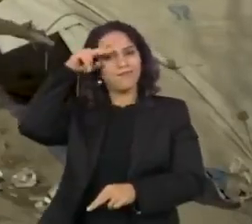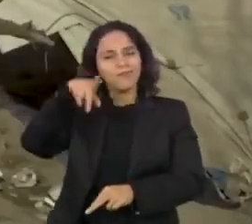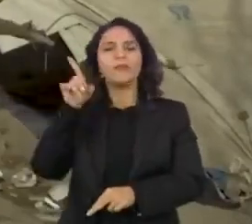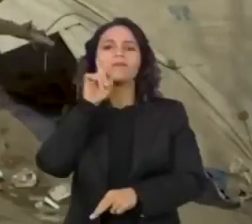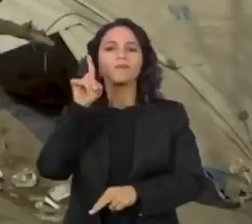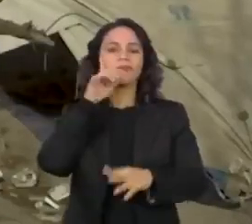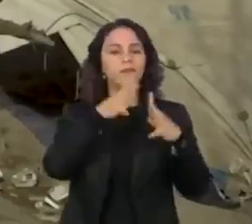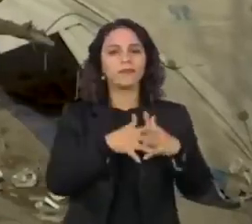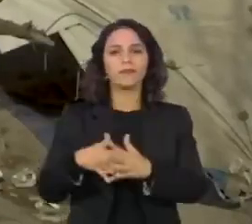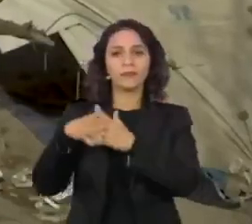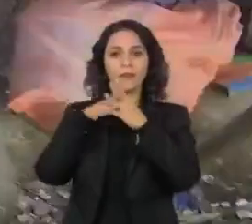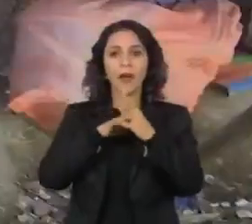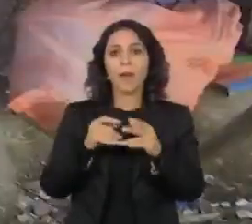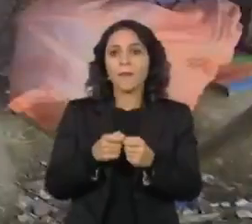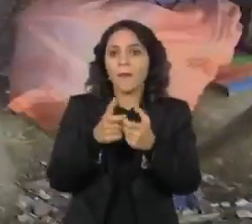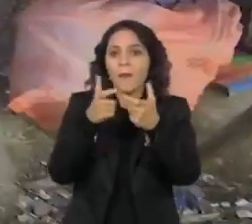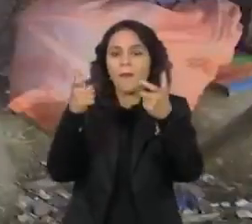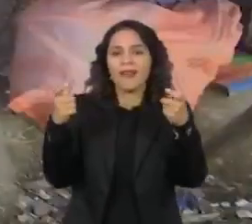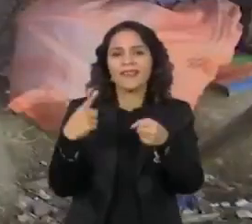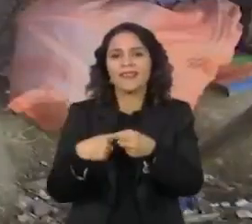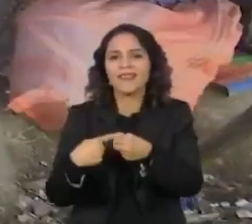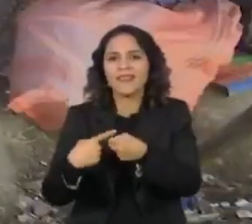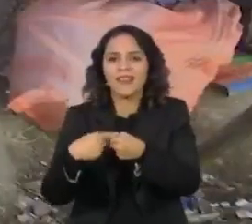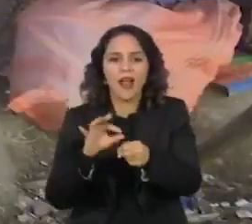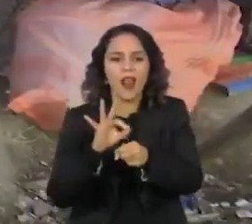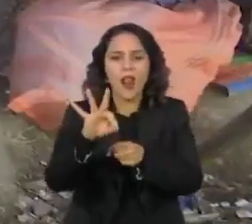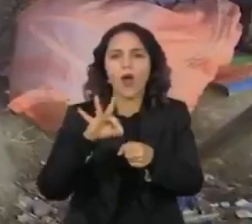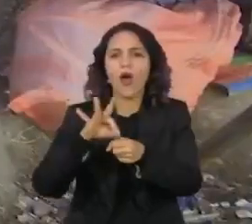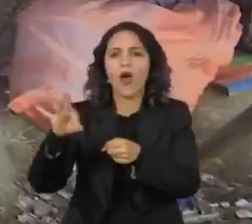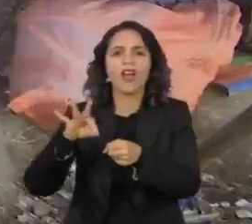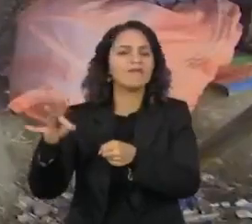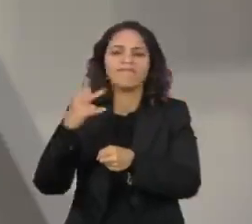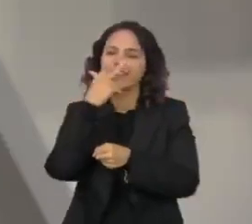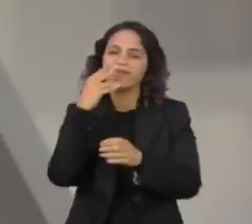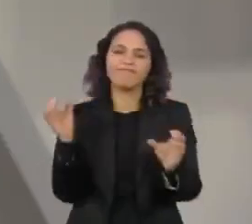o progresso nunca chegou as cidades mais afastadas